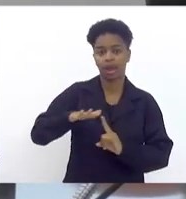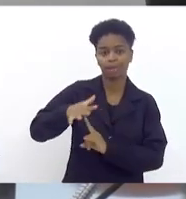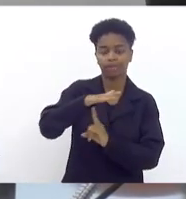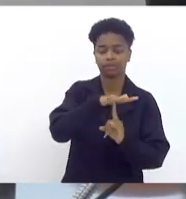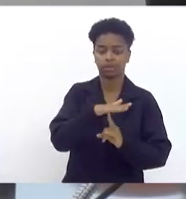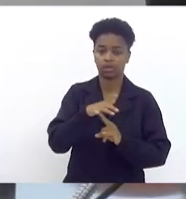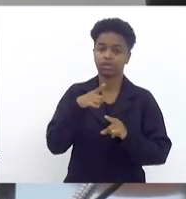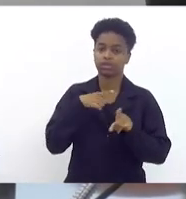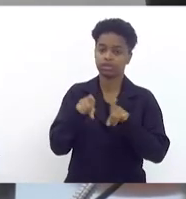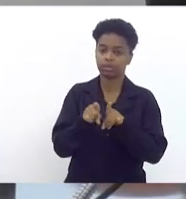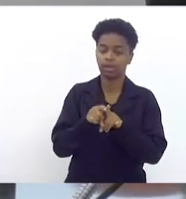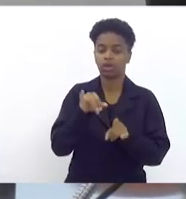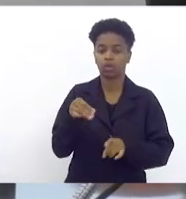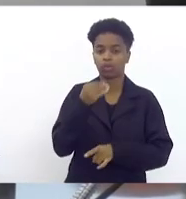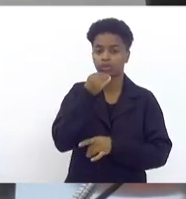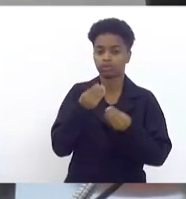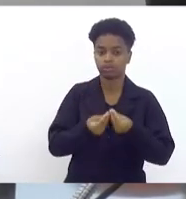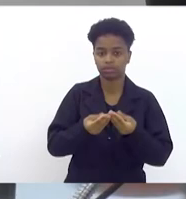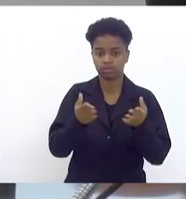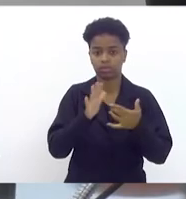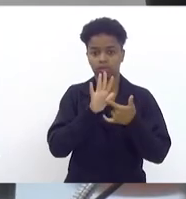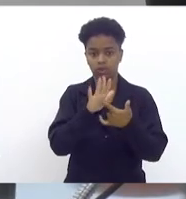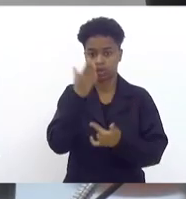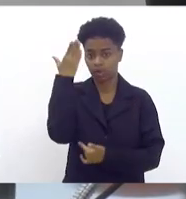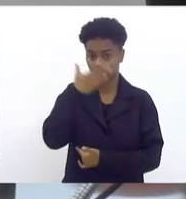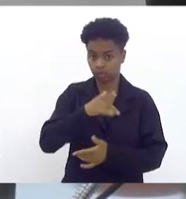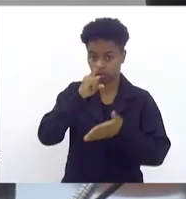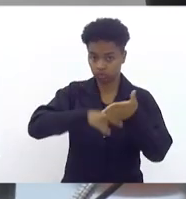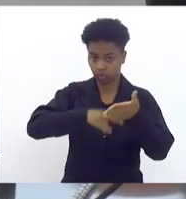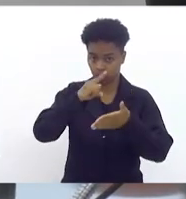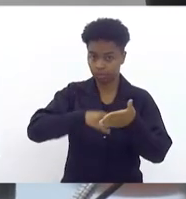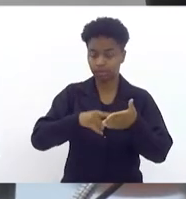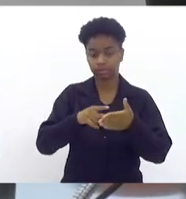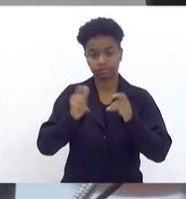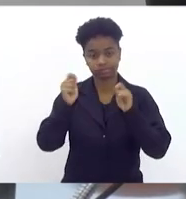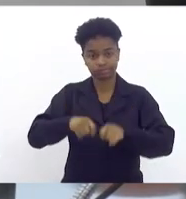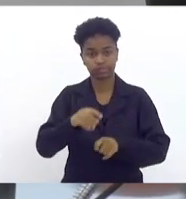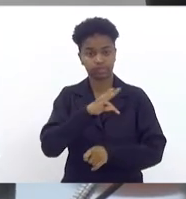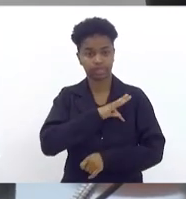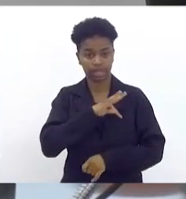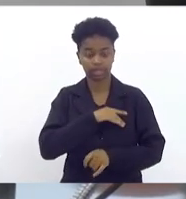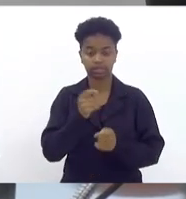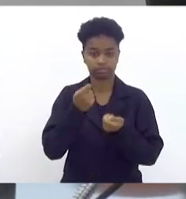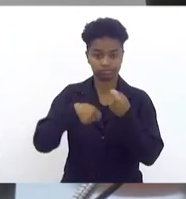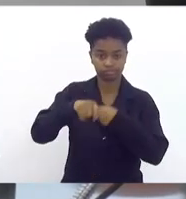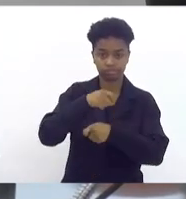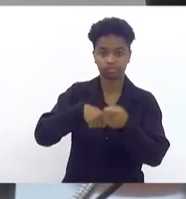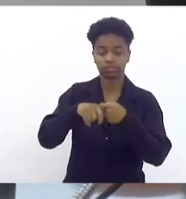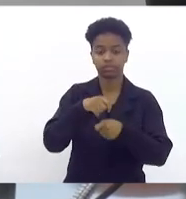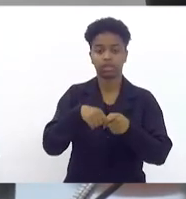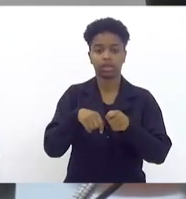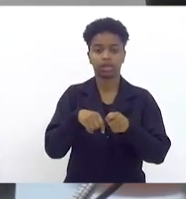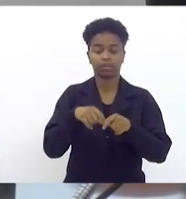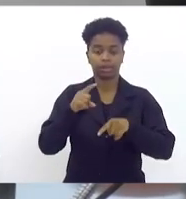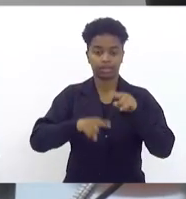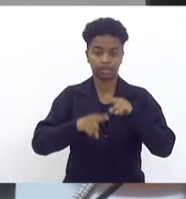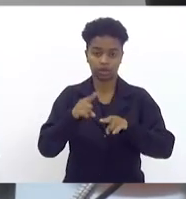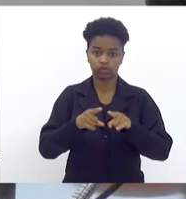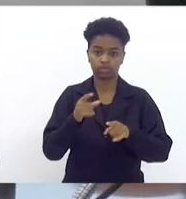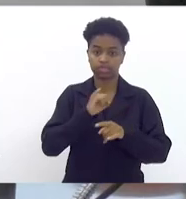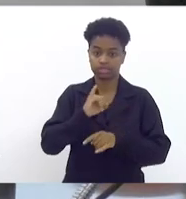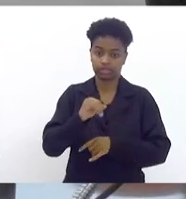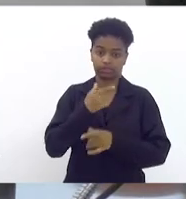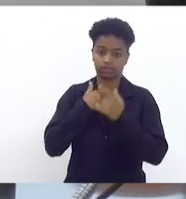oportunidade que deverão apresentar documentos comprobatórios de sua capacidade técnica para gerenciar adequadamente os resíduos que pretendam